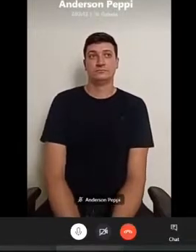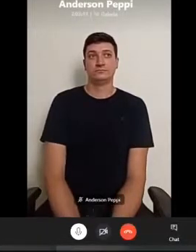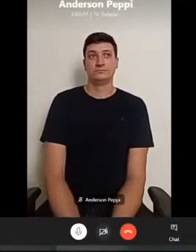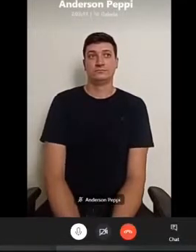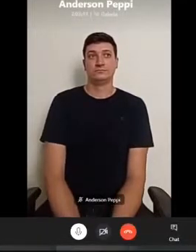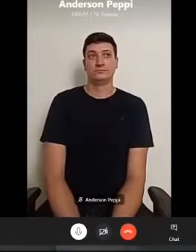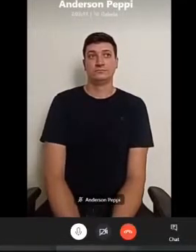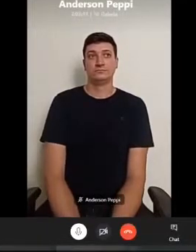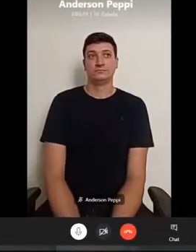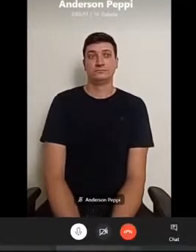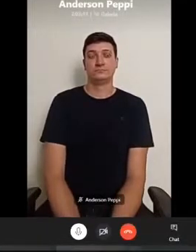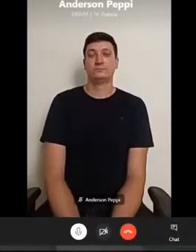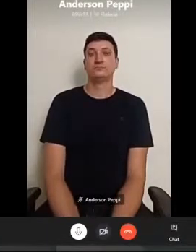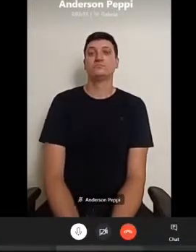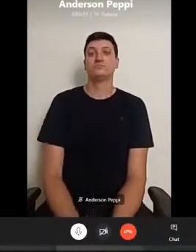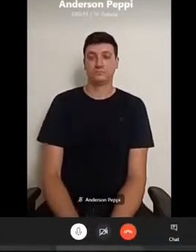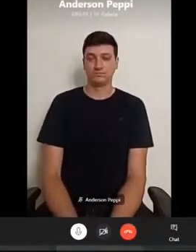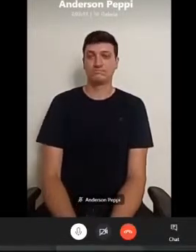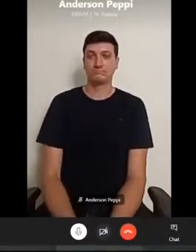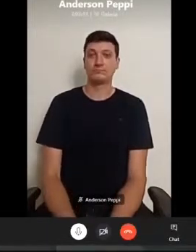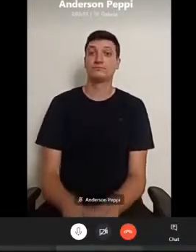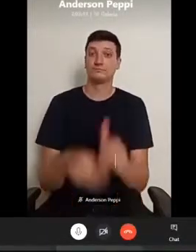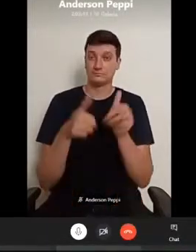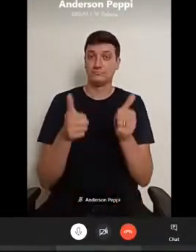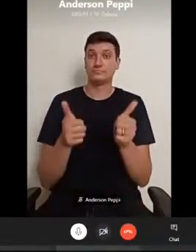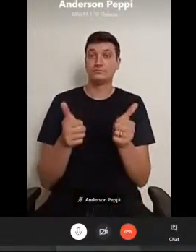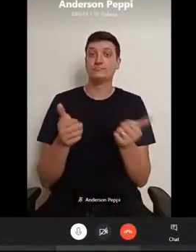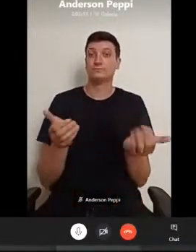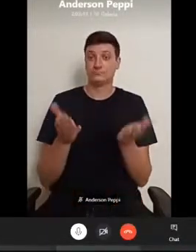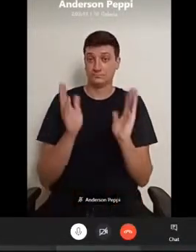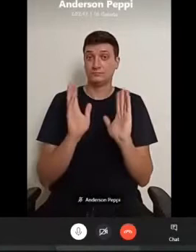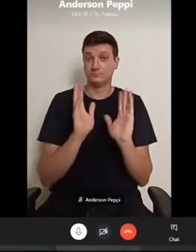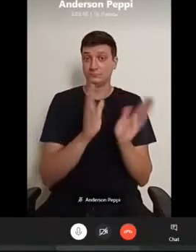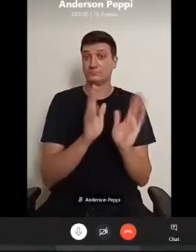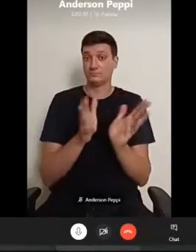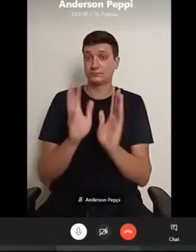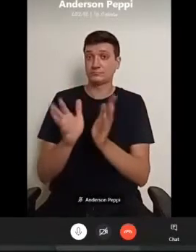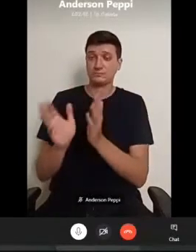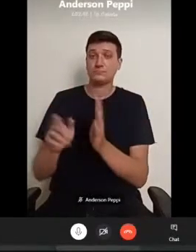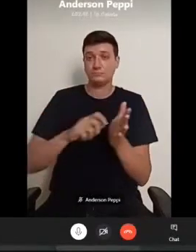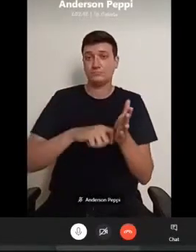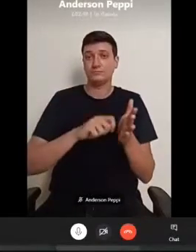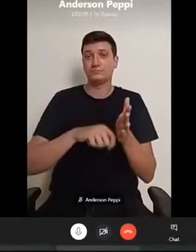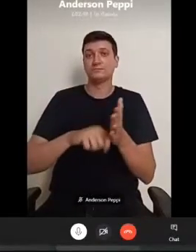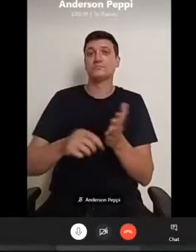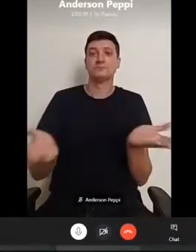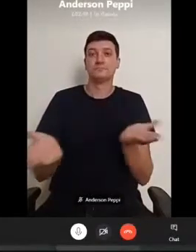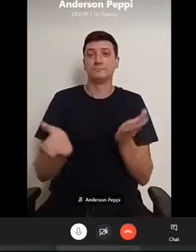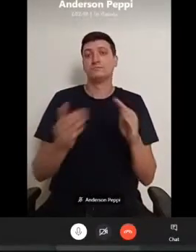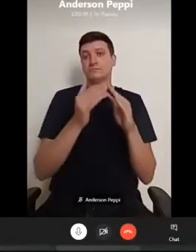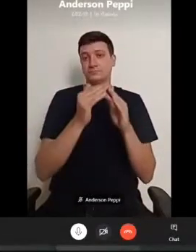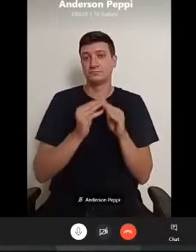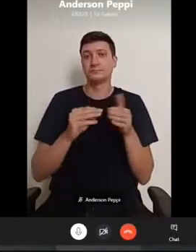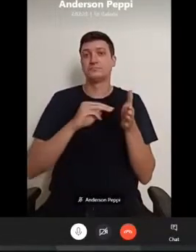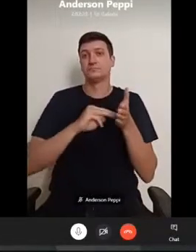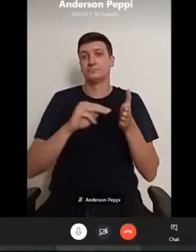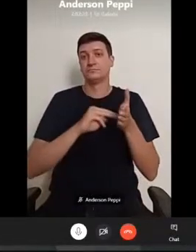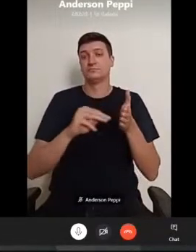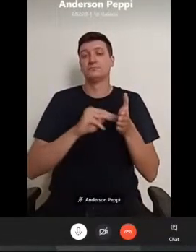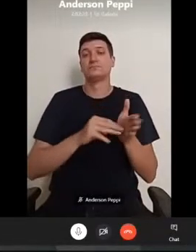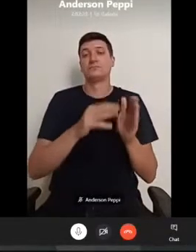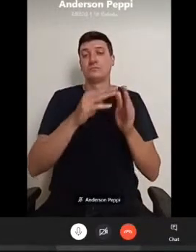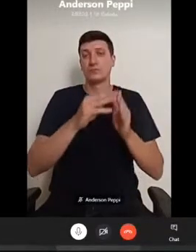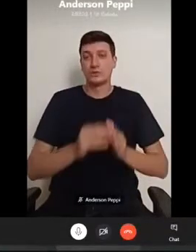voltando, né? Eu peço, por favor, a secretária, inicie a chamada nominal para